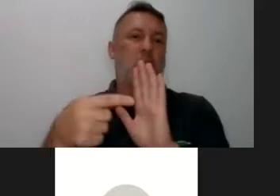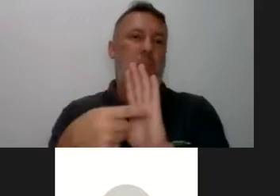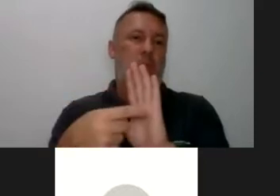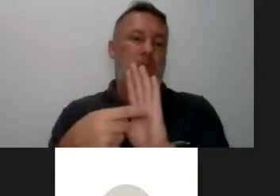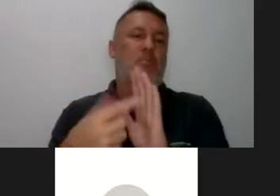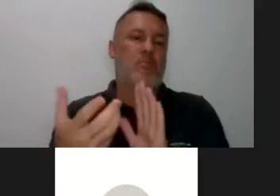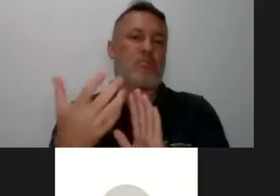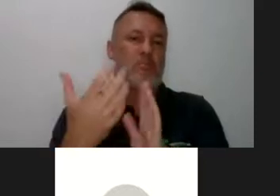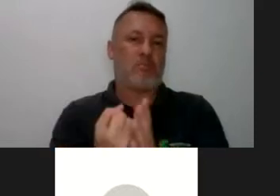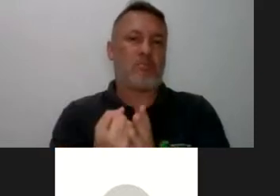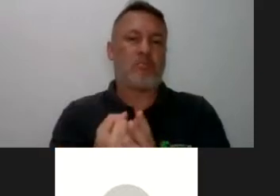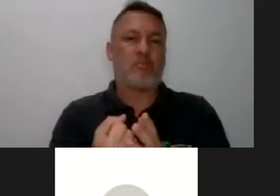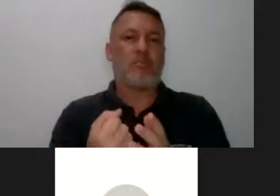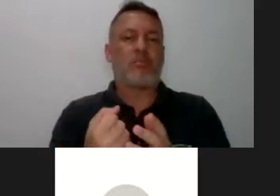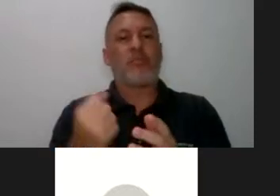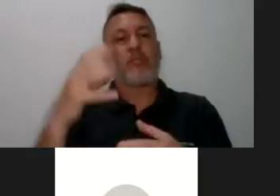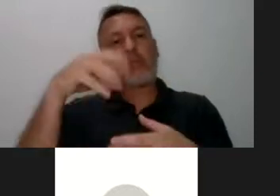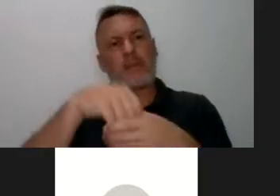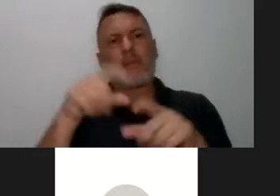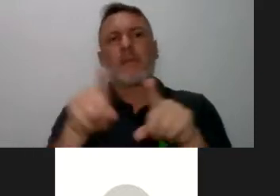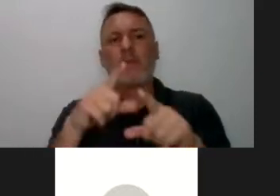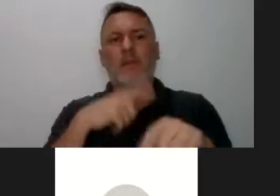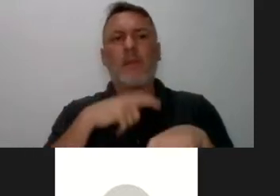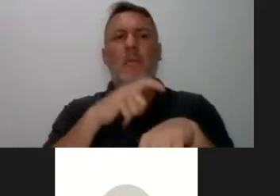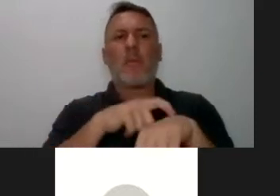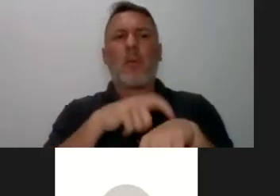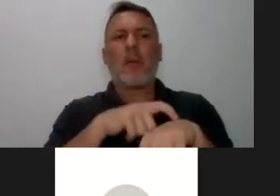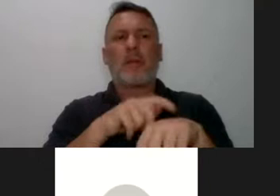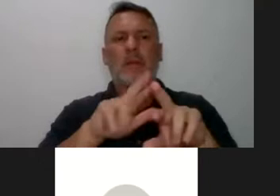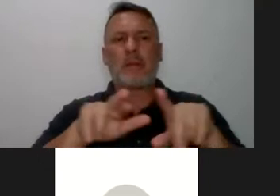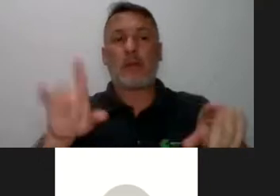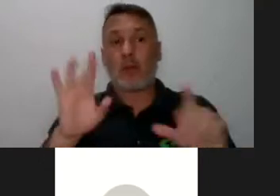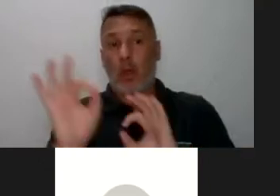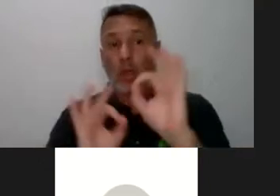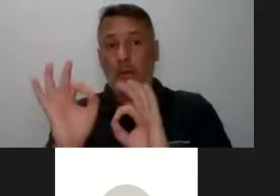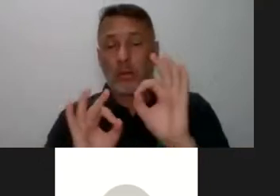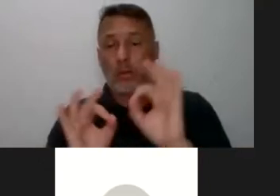Que conta aí também com a participação em vários momentos, não só dessa organização, né,